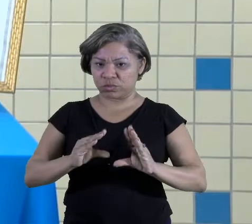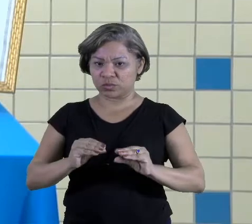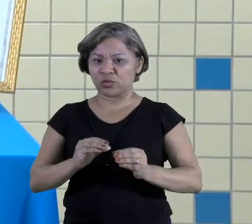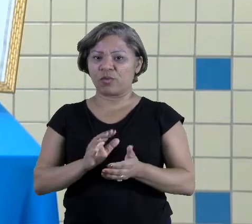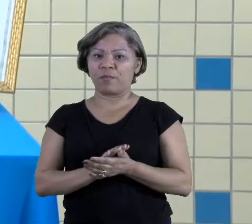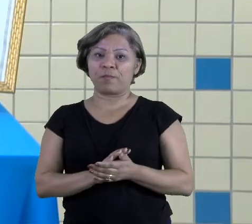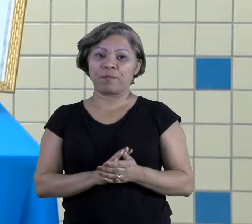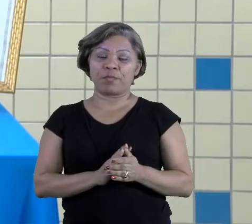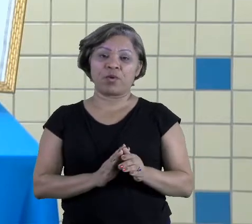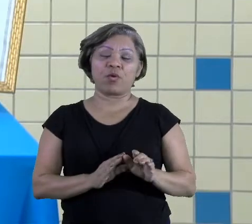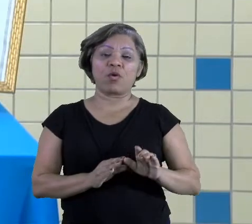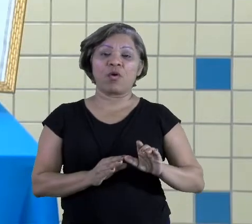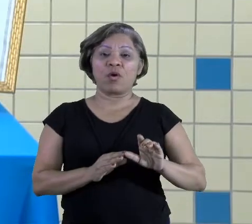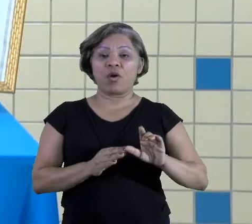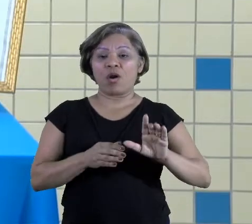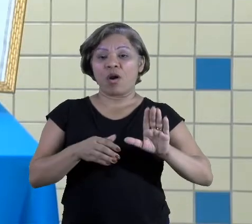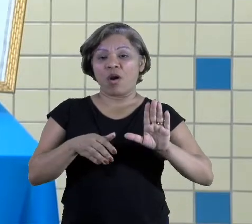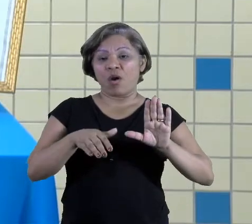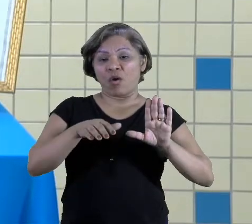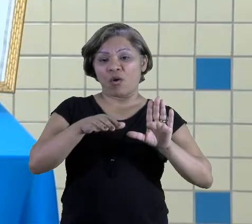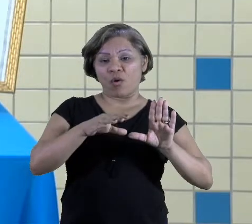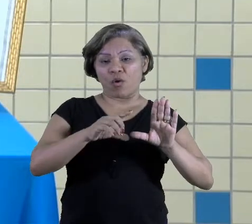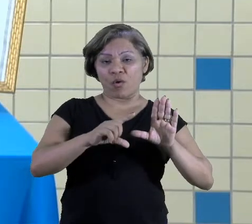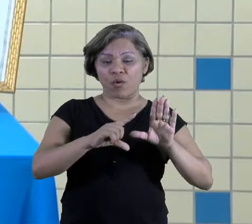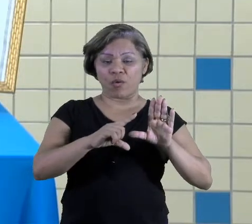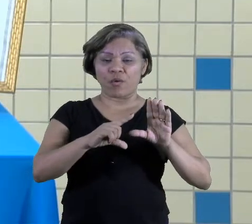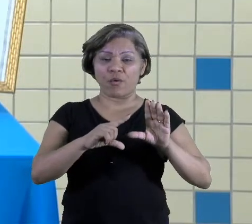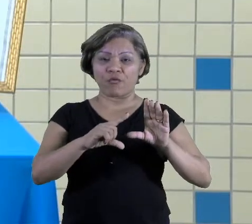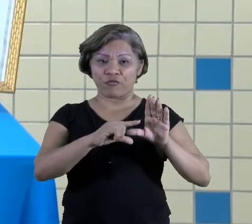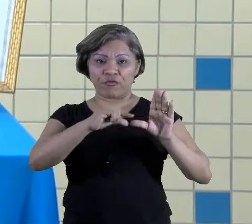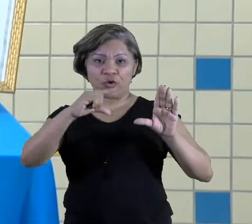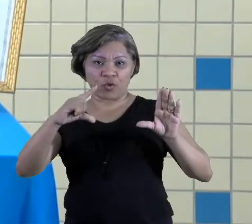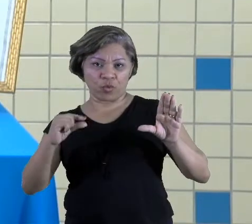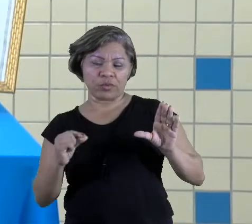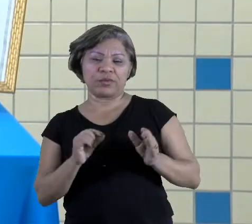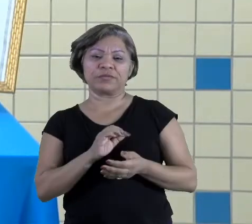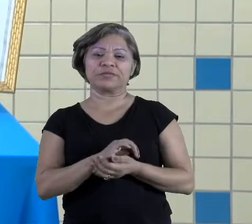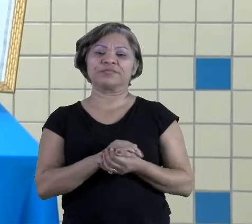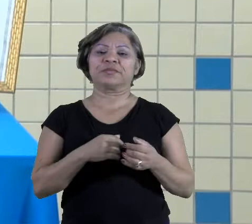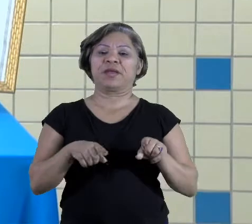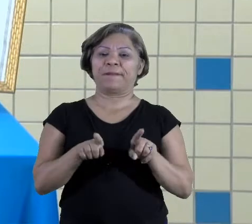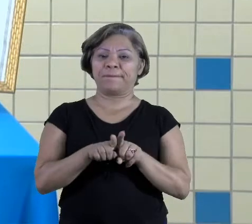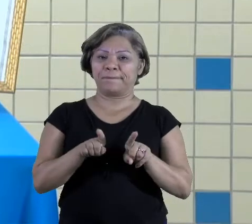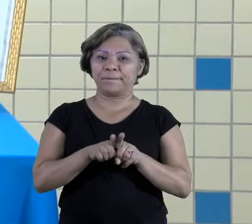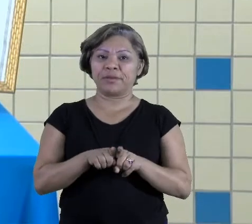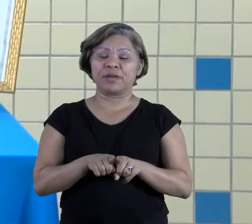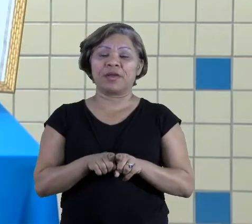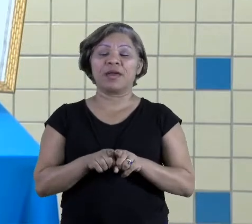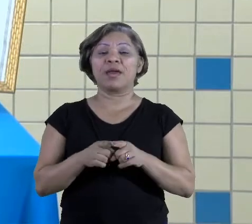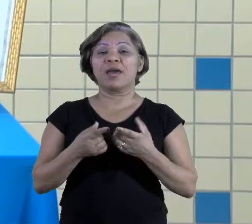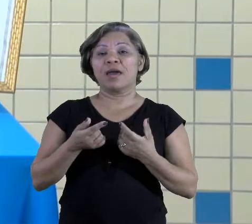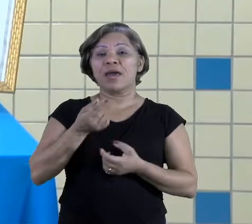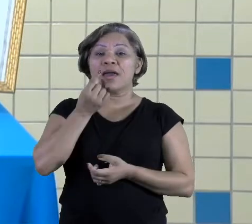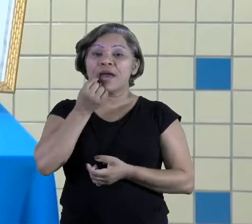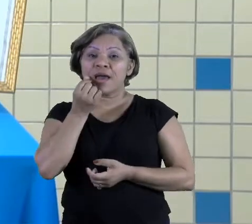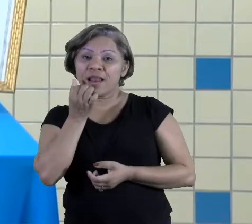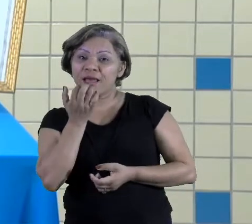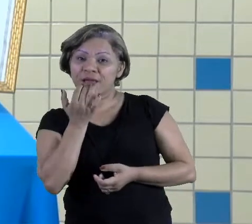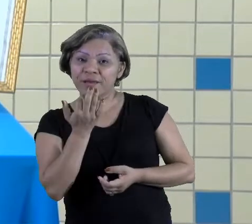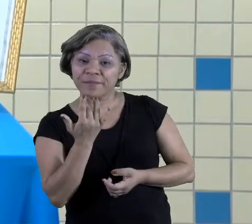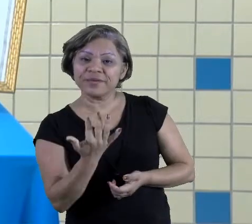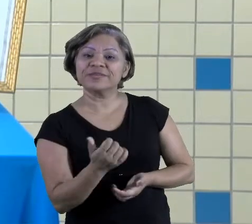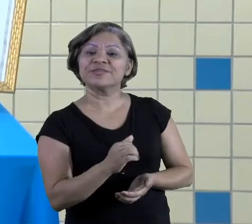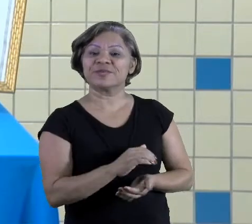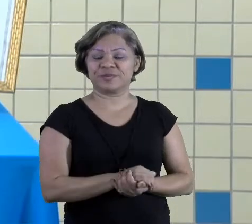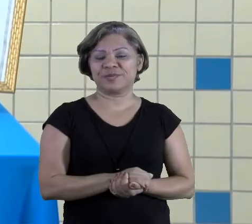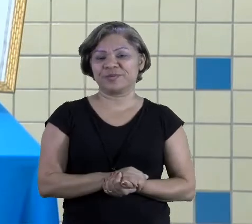folha para a gente poder marcar as tampinhas, lápis de cor, se você quiser colorir. E uma ideia